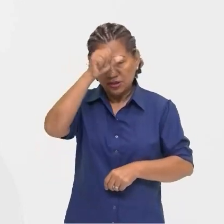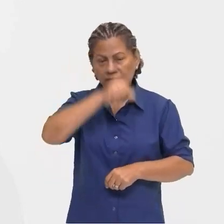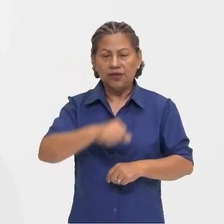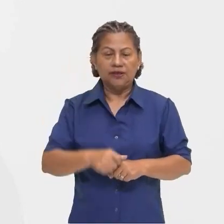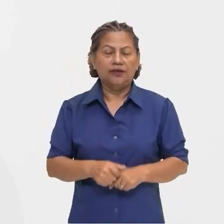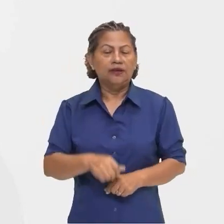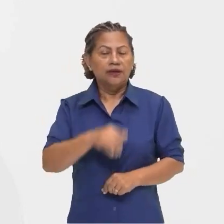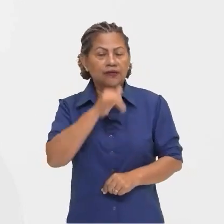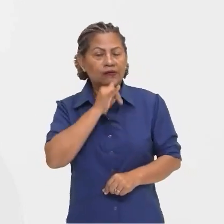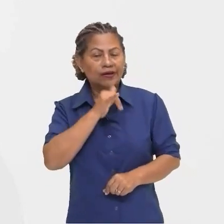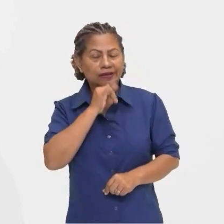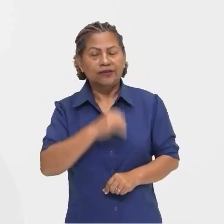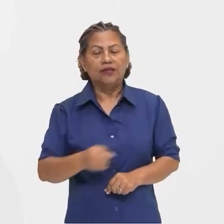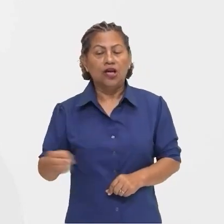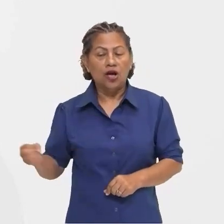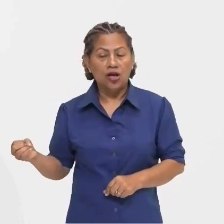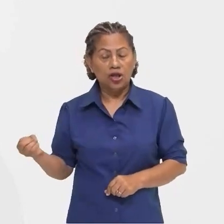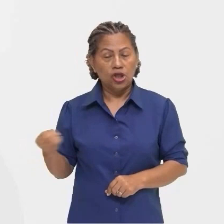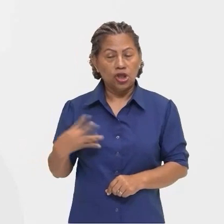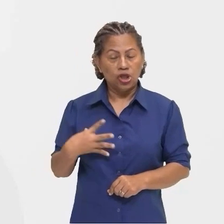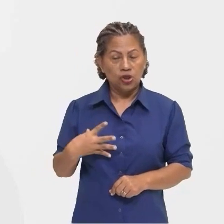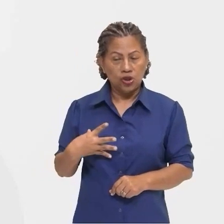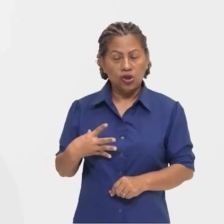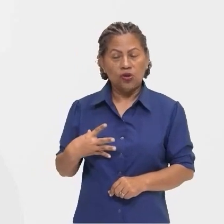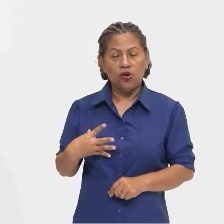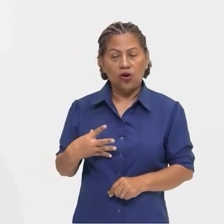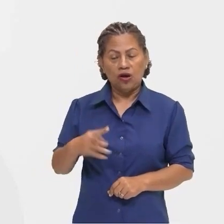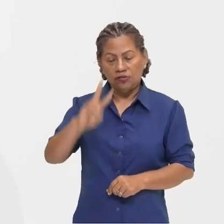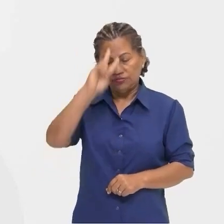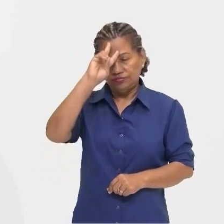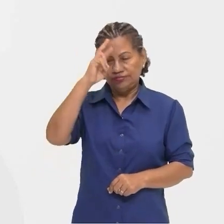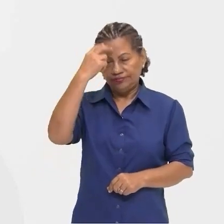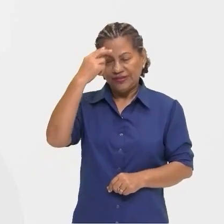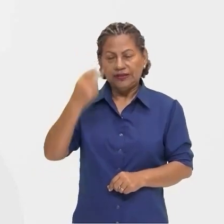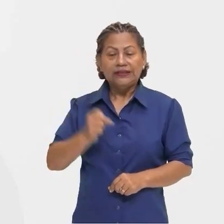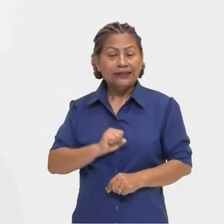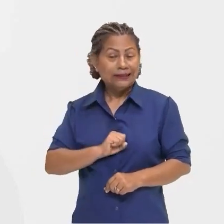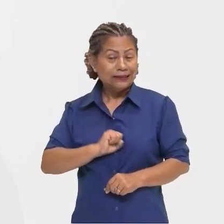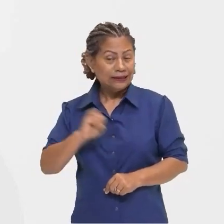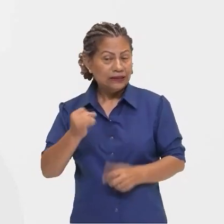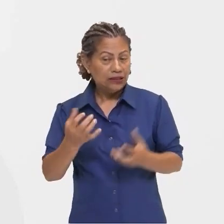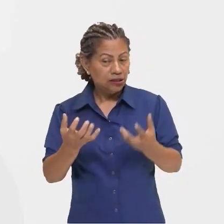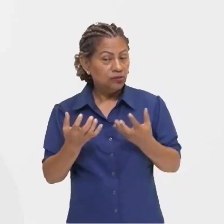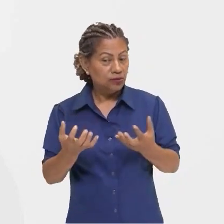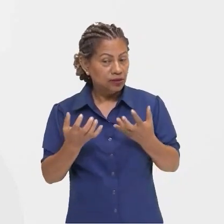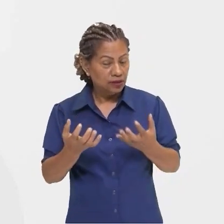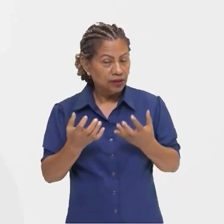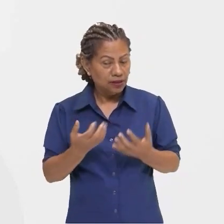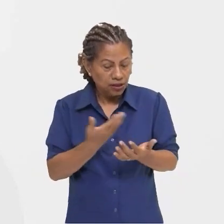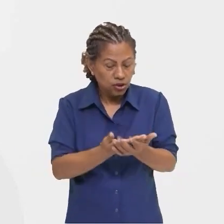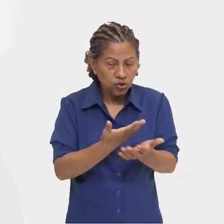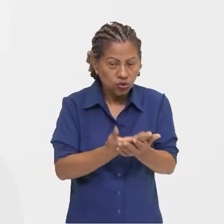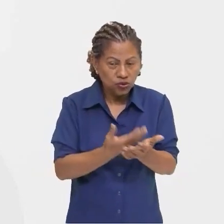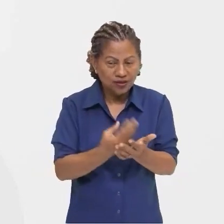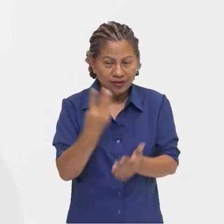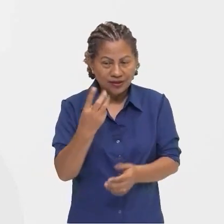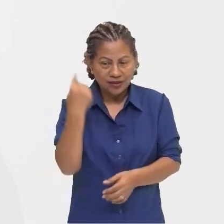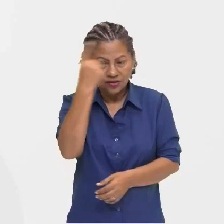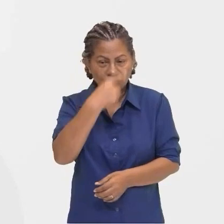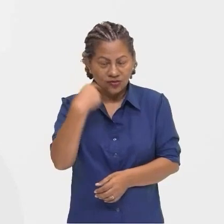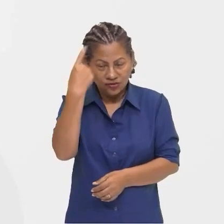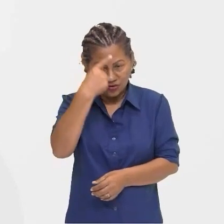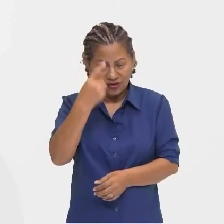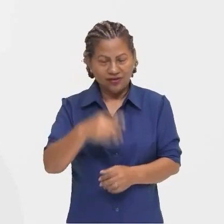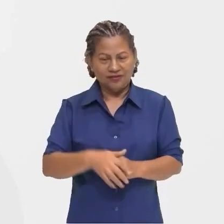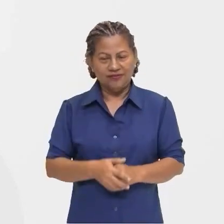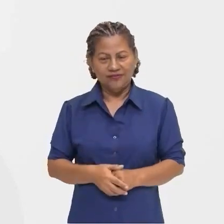de formar novos hábitos. Se eu quero, começar a estudar 3 horas por dia, agora olhem